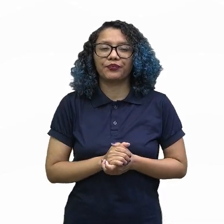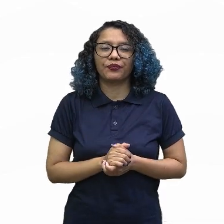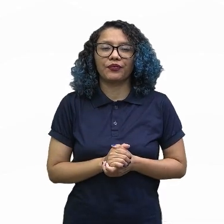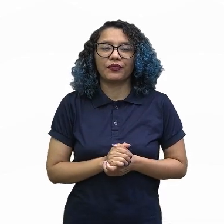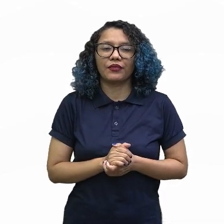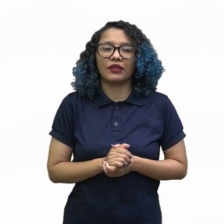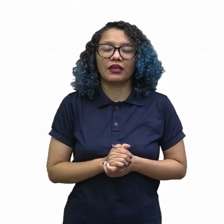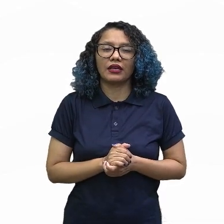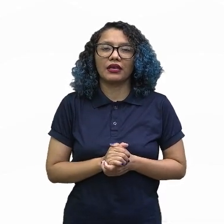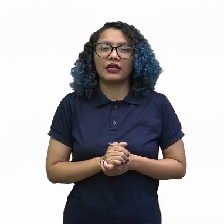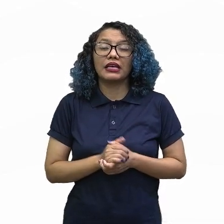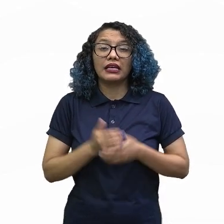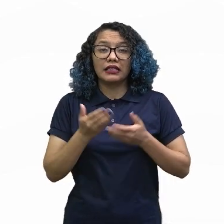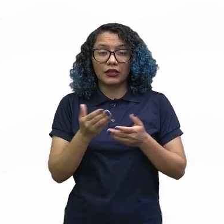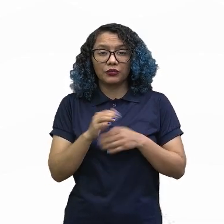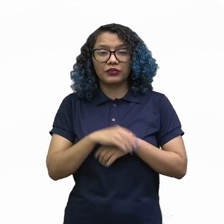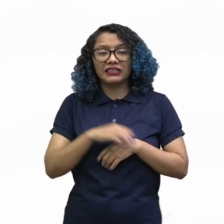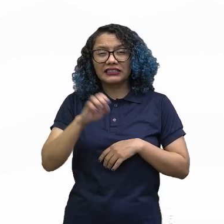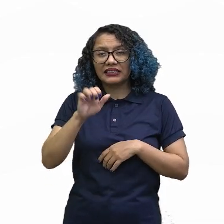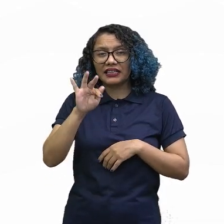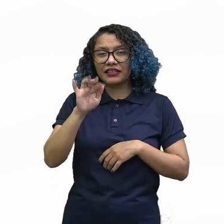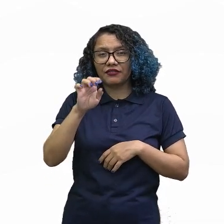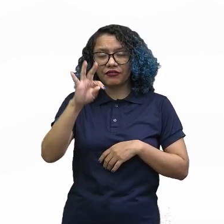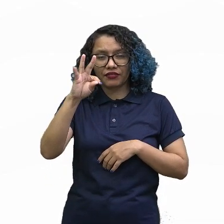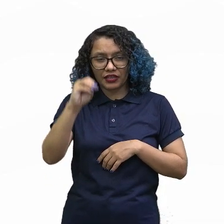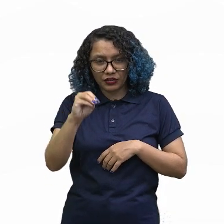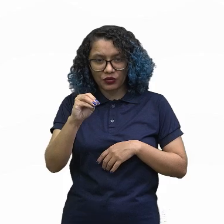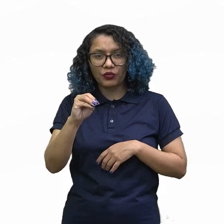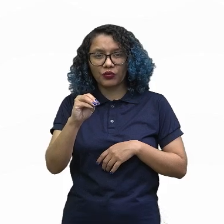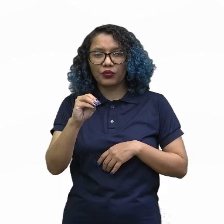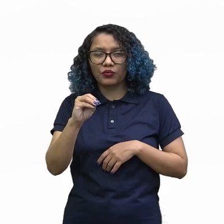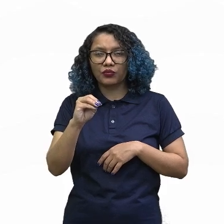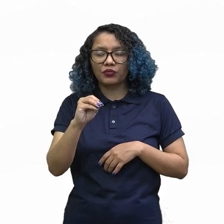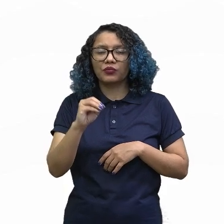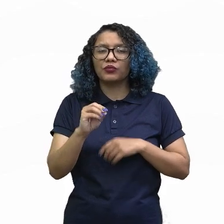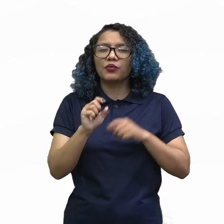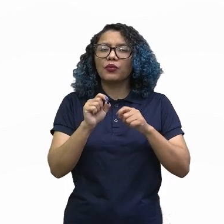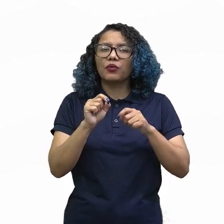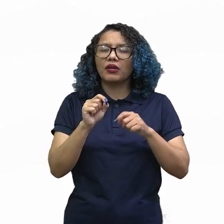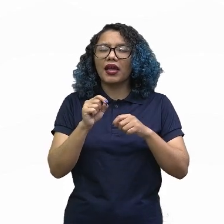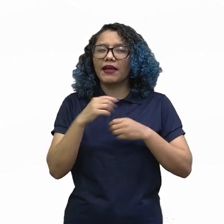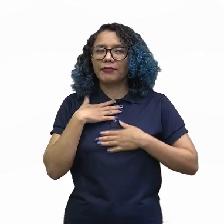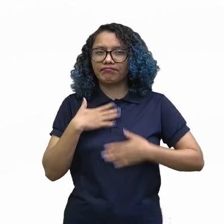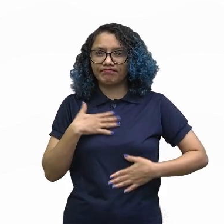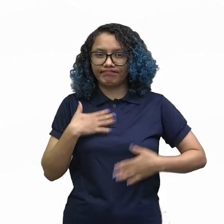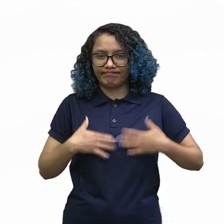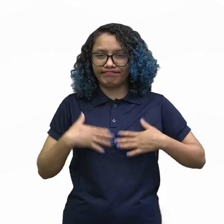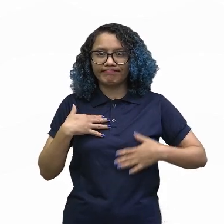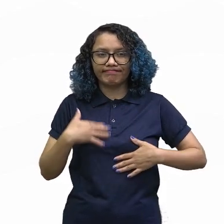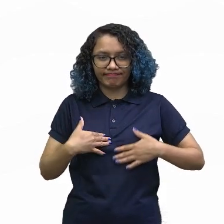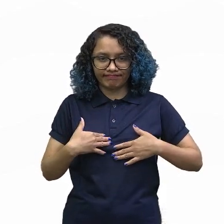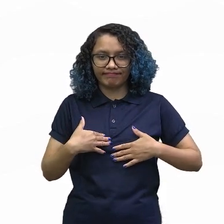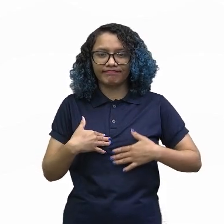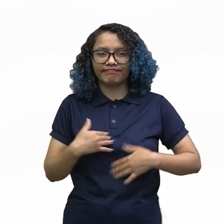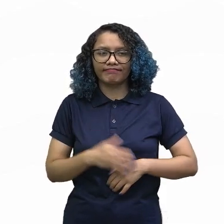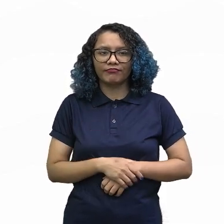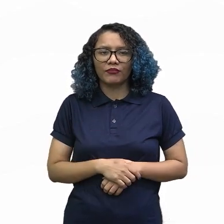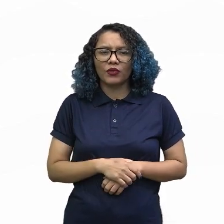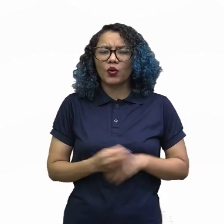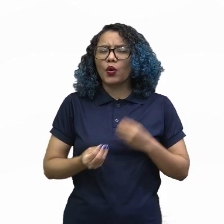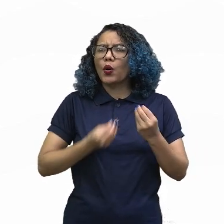efeito, ele é conhecido como o efeito fisiológico. O efeito